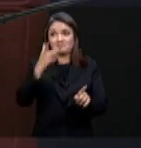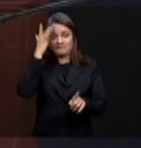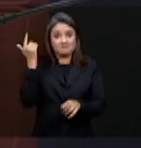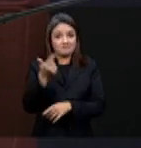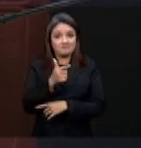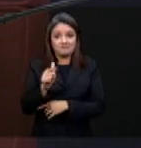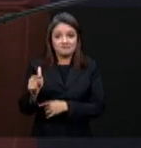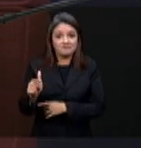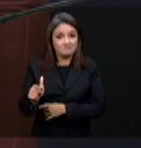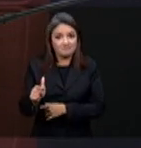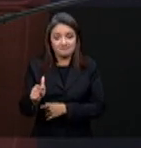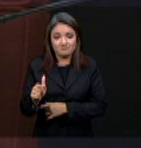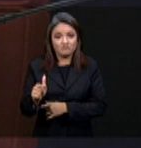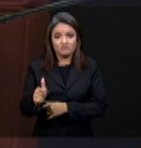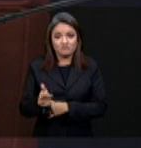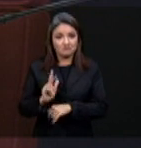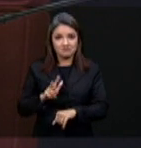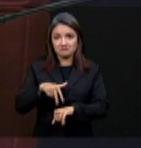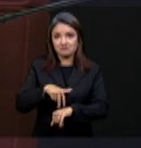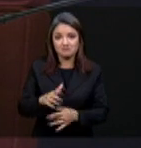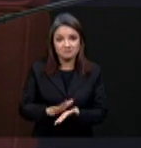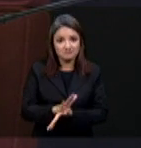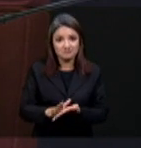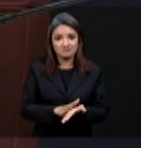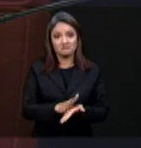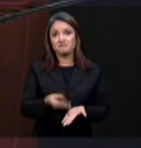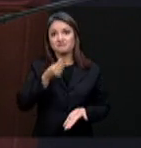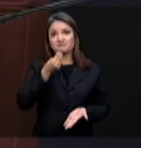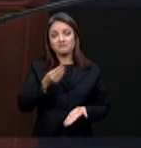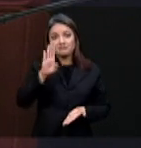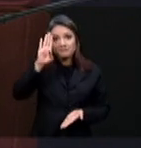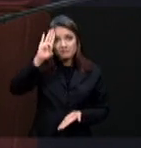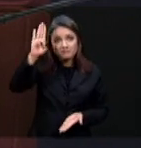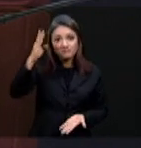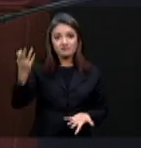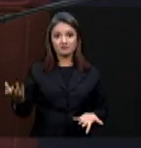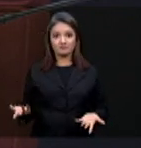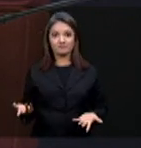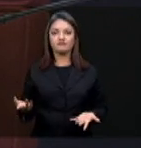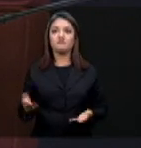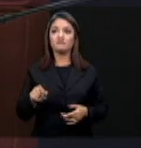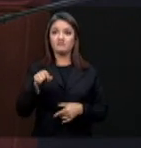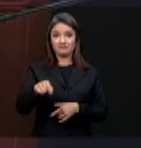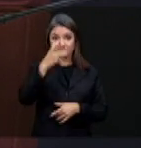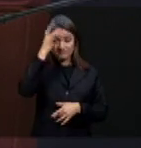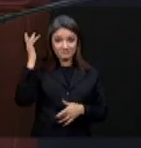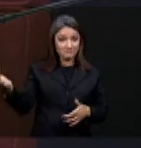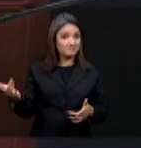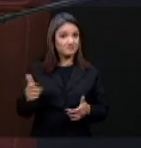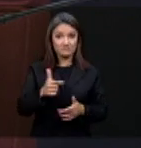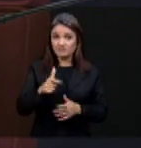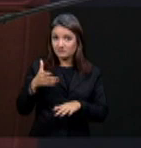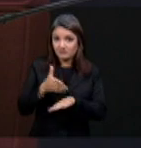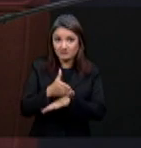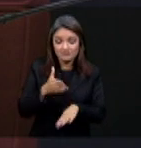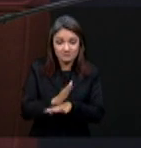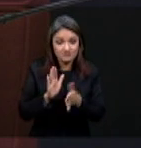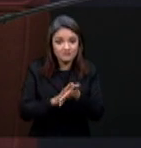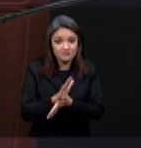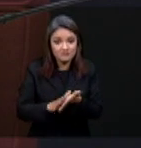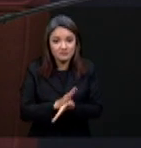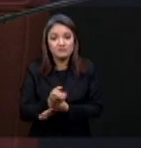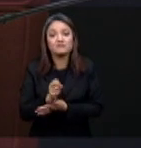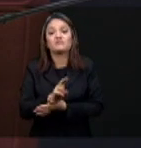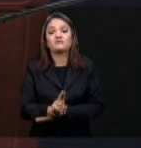e que deveriam ser a prioridade número um das políticas públicas esses milhões de brasileiros não têm acesso ou tem acesso